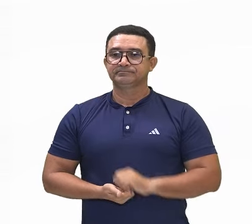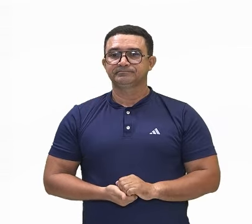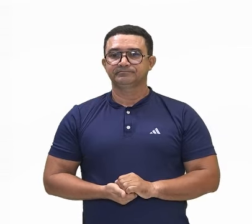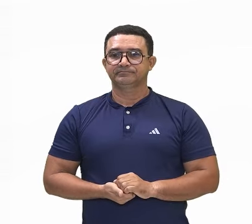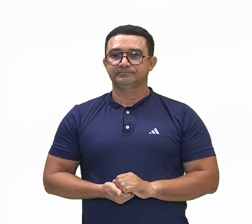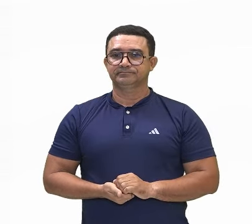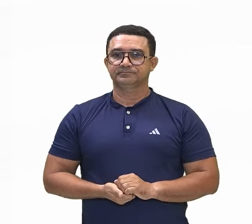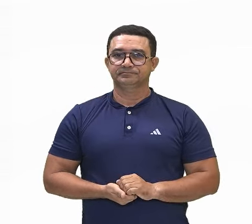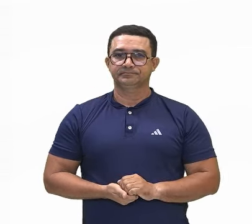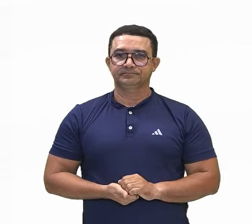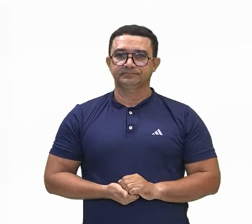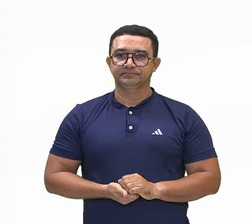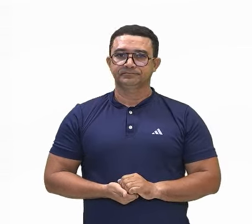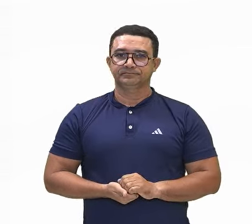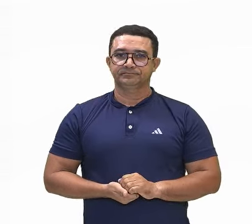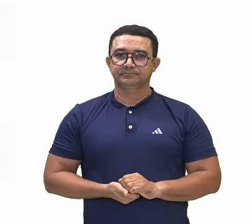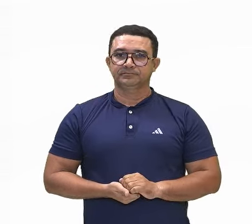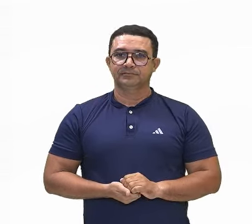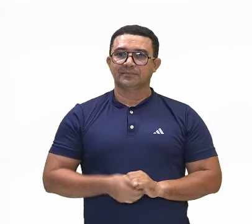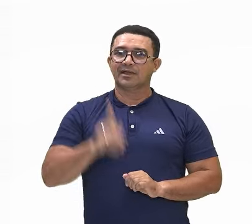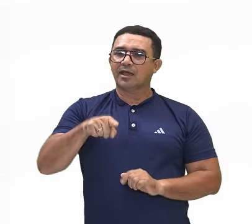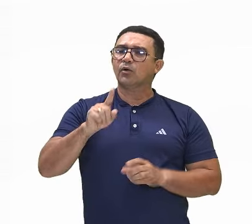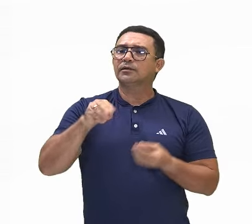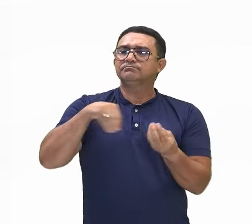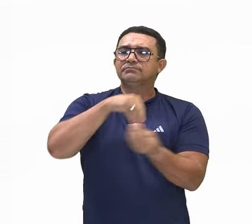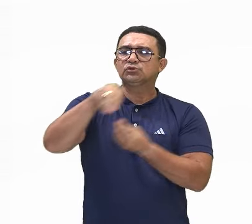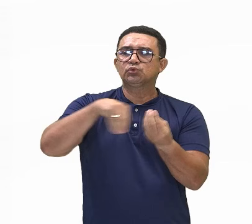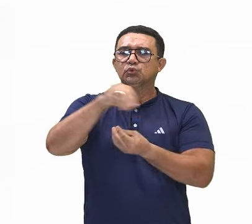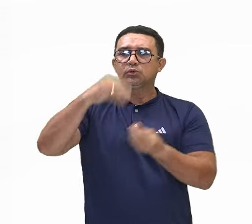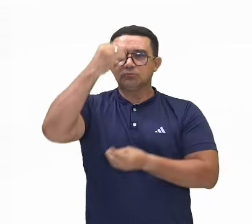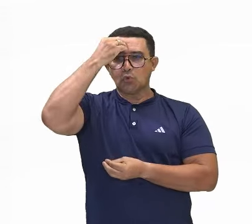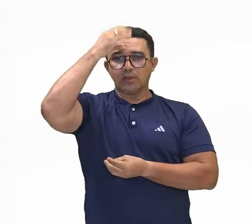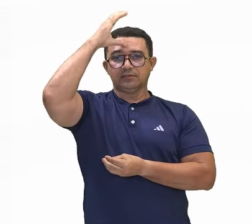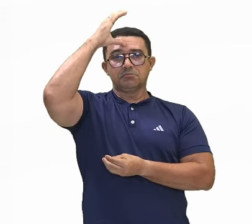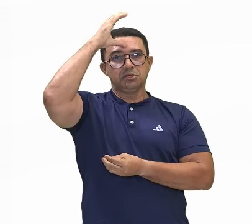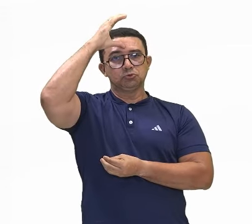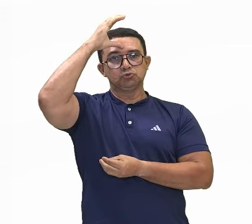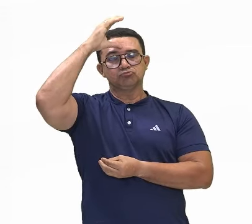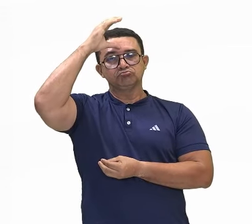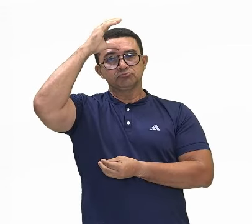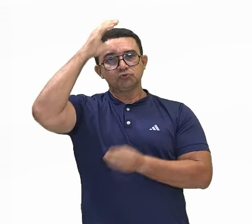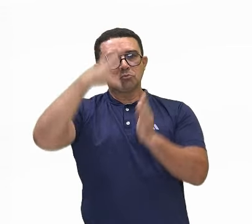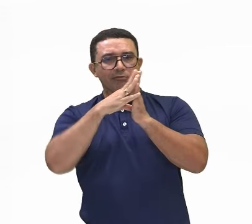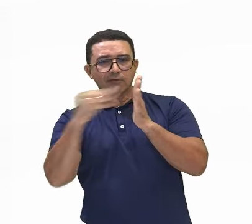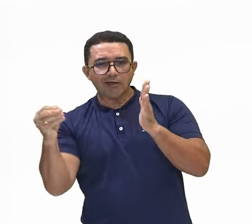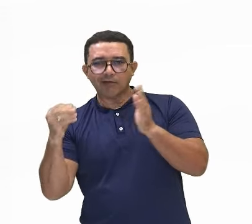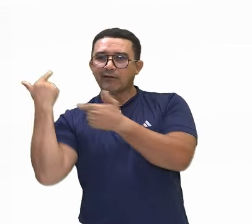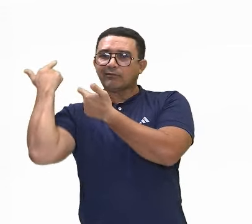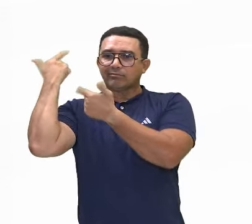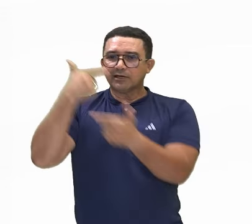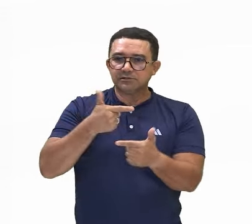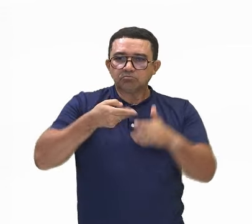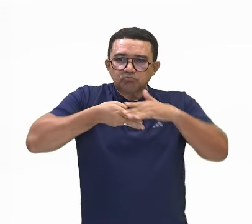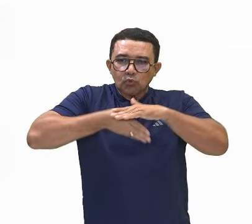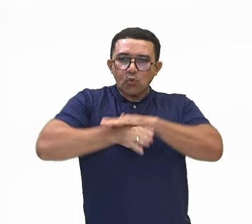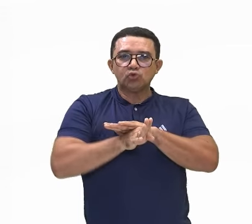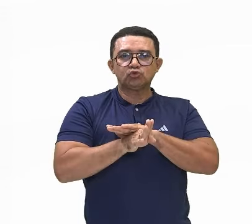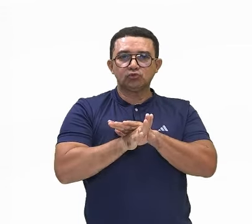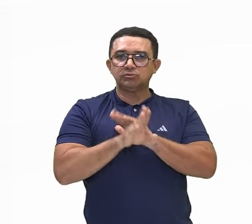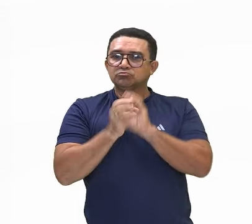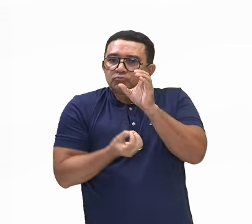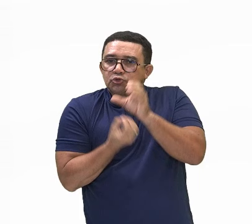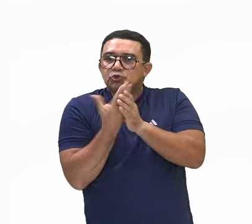Fabiano Rodrigues. Refere-se à mistura de conhecimentos, ideais, tradições e costumes que foram